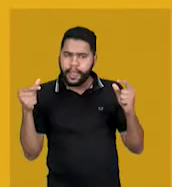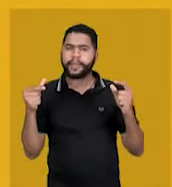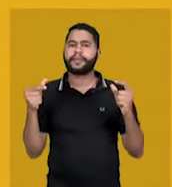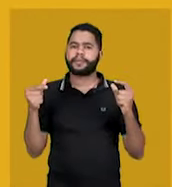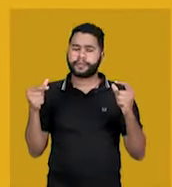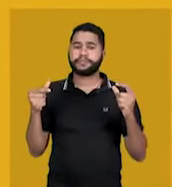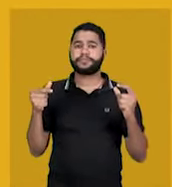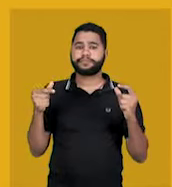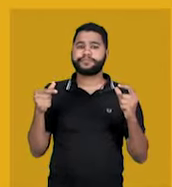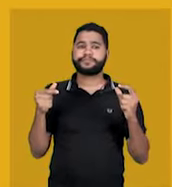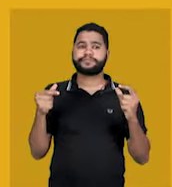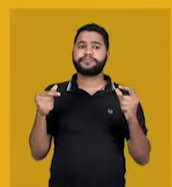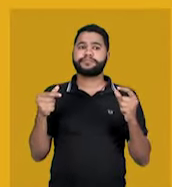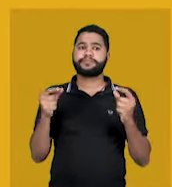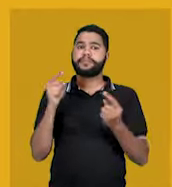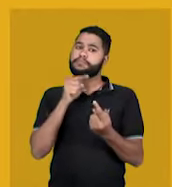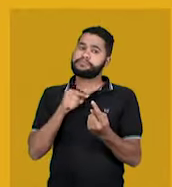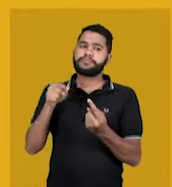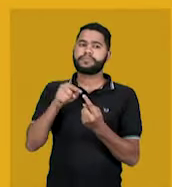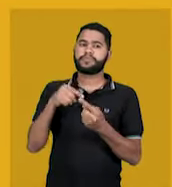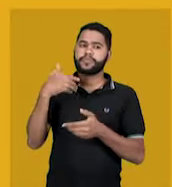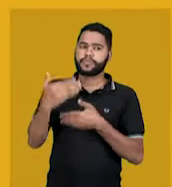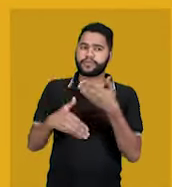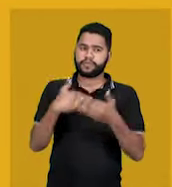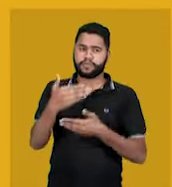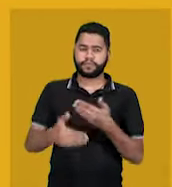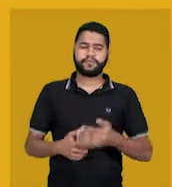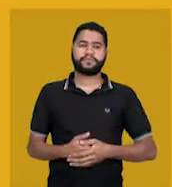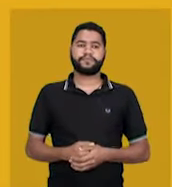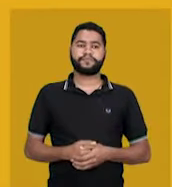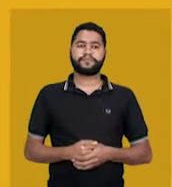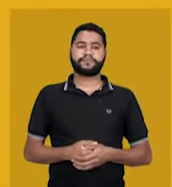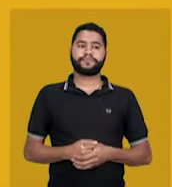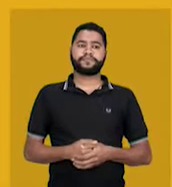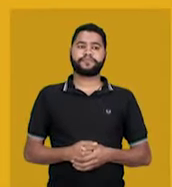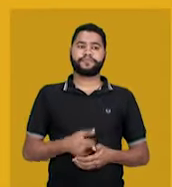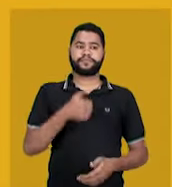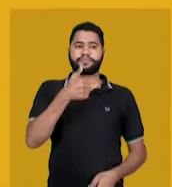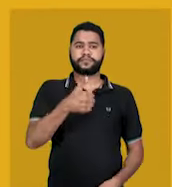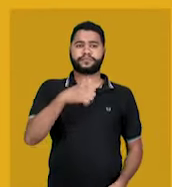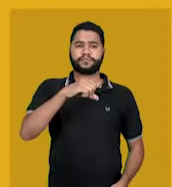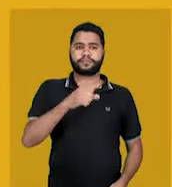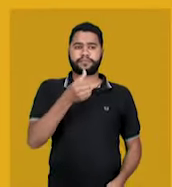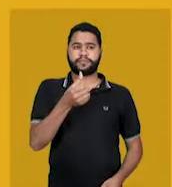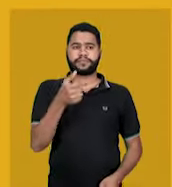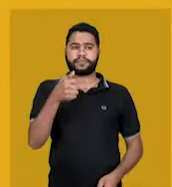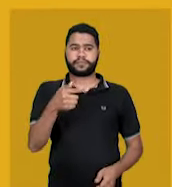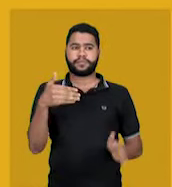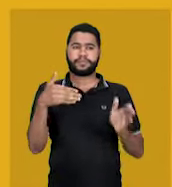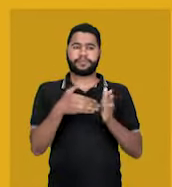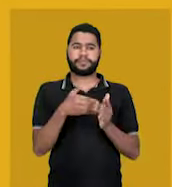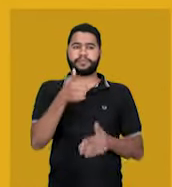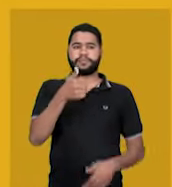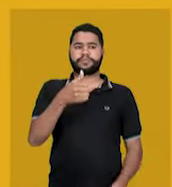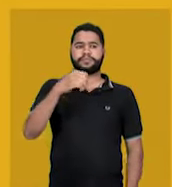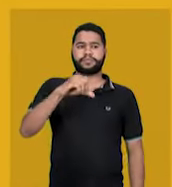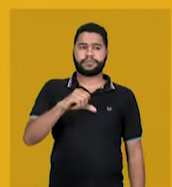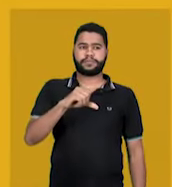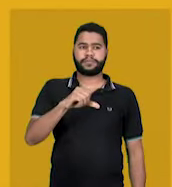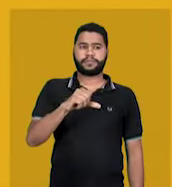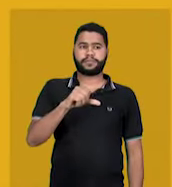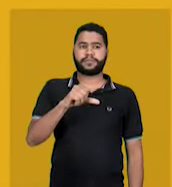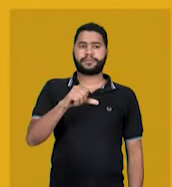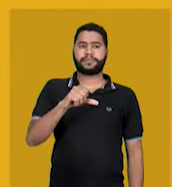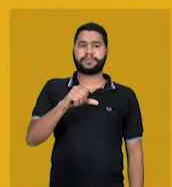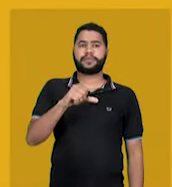tá, para o desenvolvimento do país. De 1967 a 1969, nós temos o governo